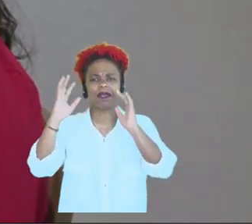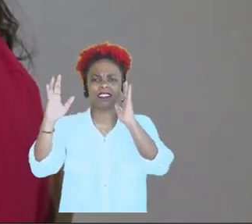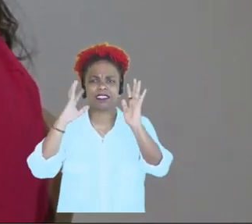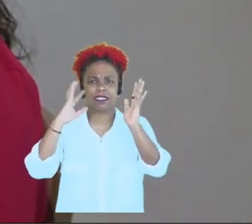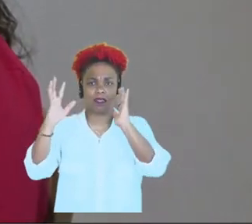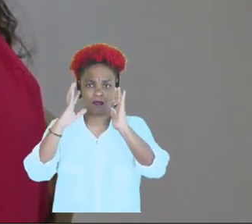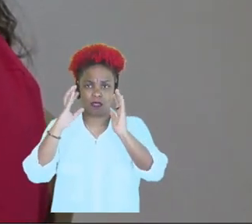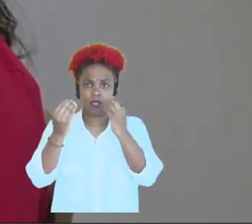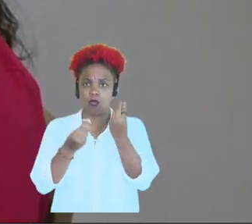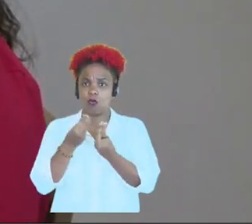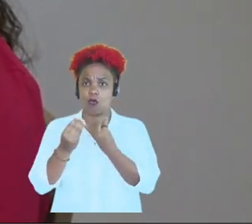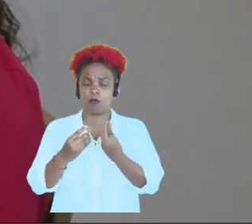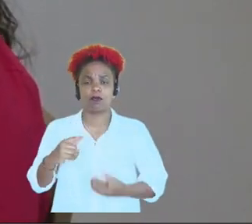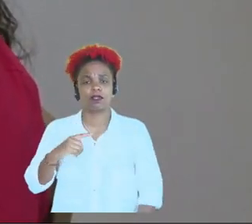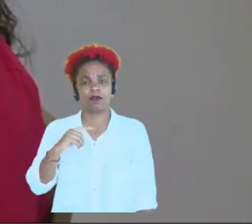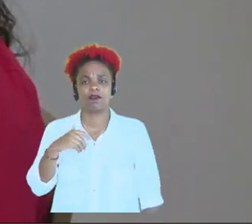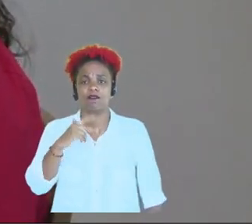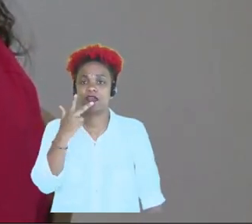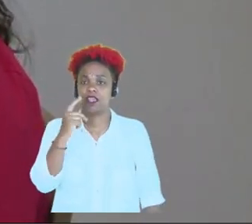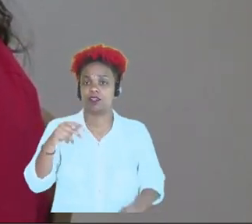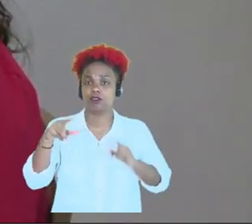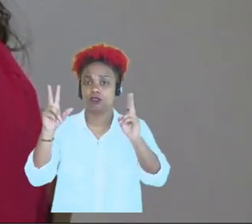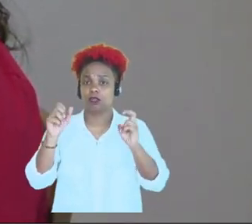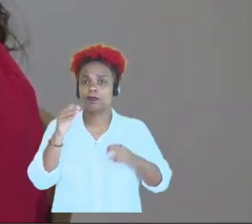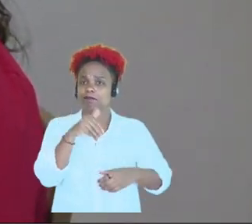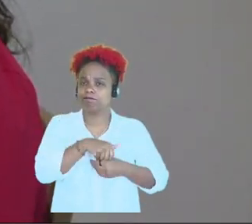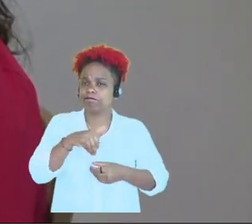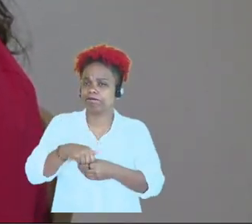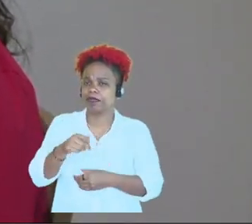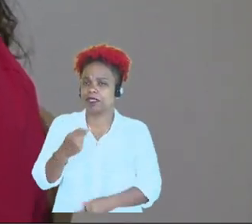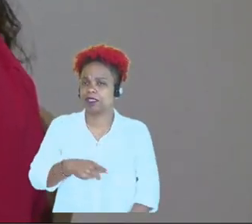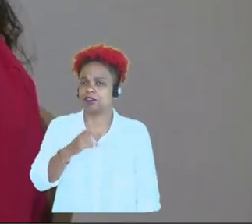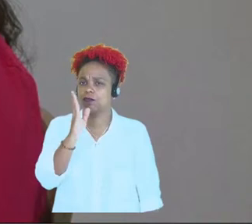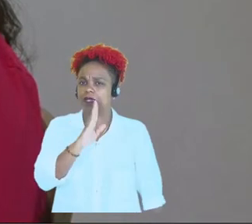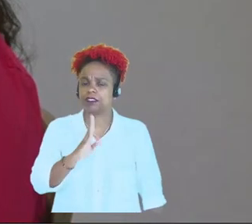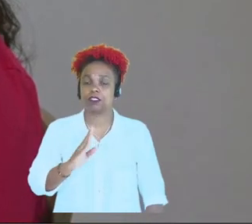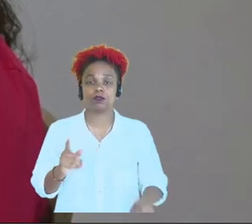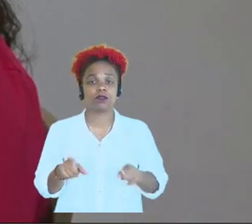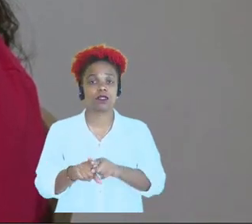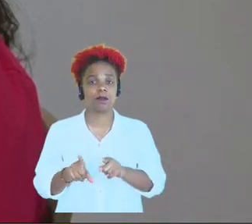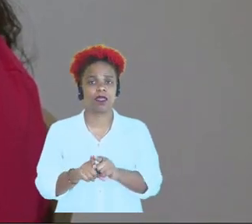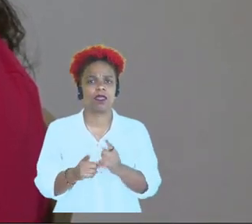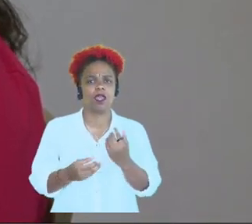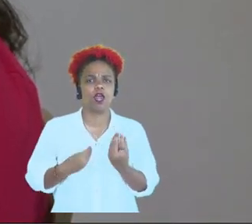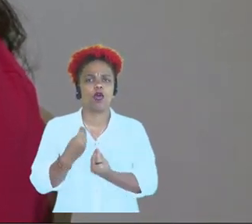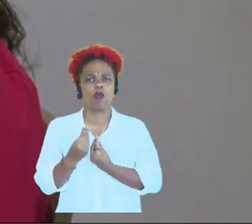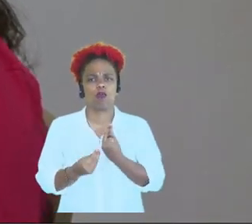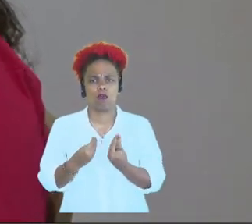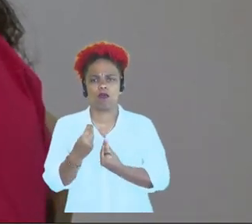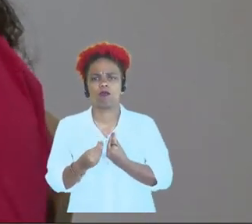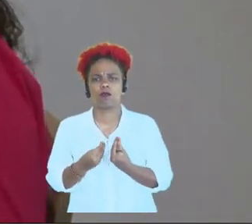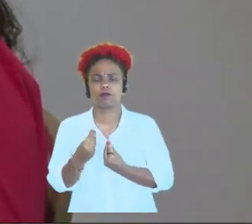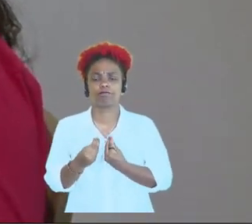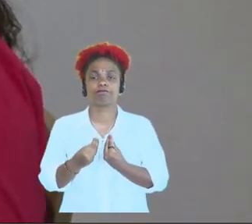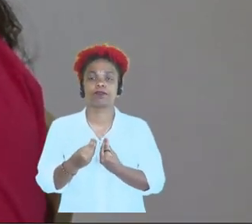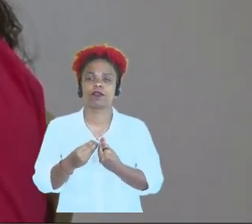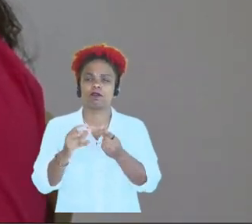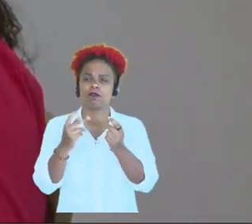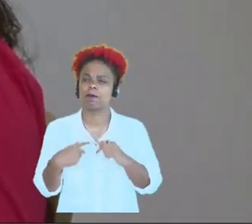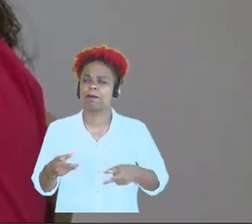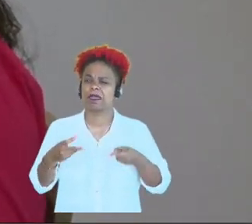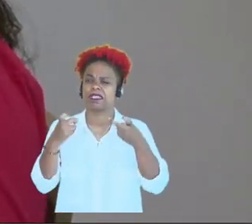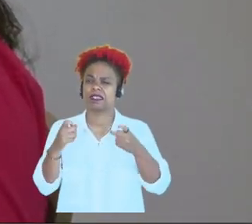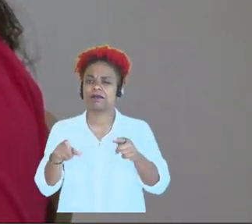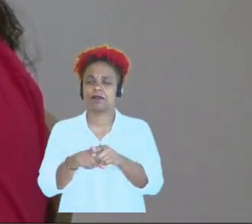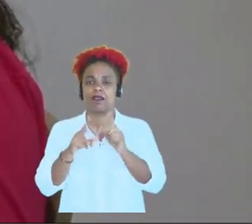esse cenário quando a gente fala de eleitorado no Brasil também. Né? O quanto que esses... eu vejo isso, sobretudo,